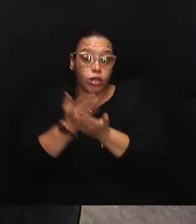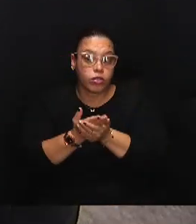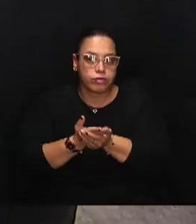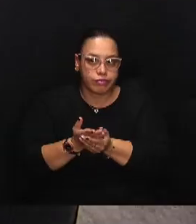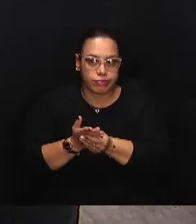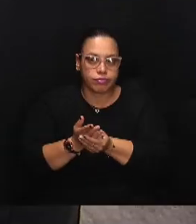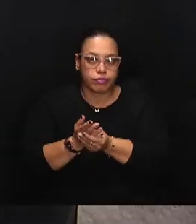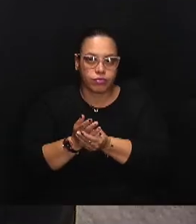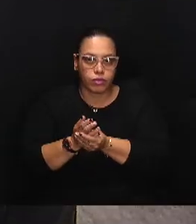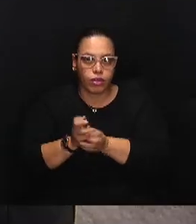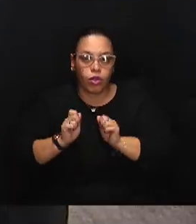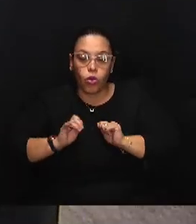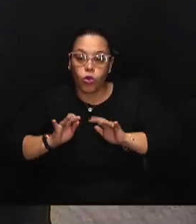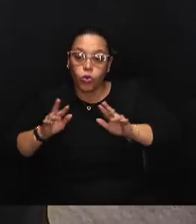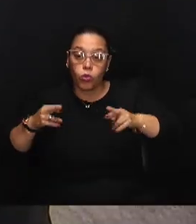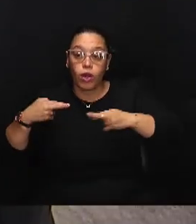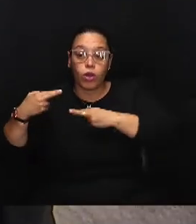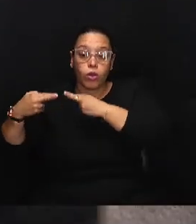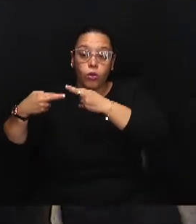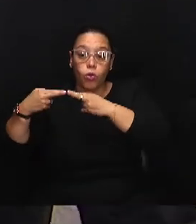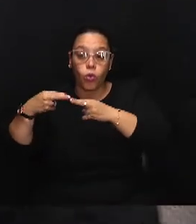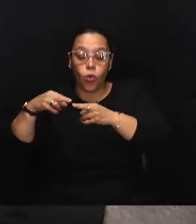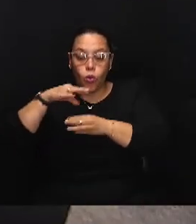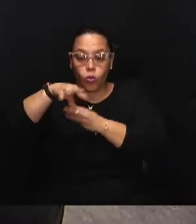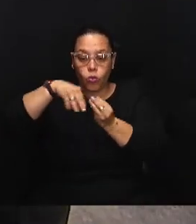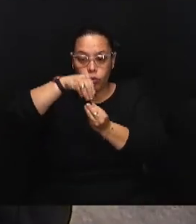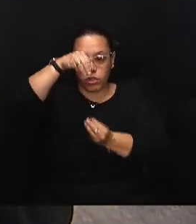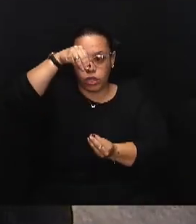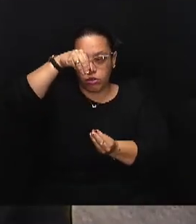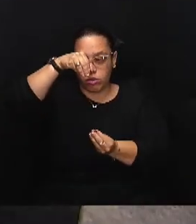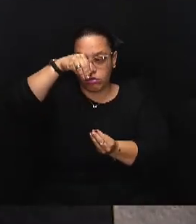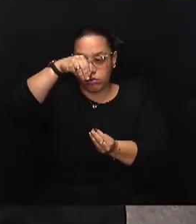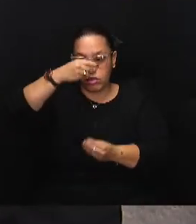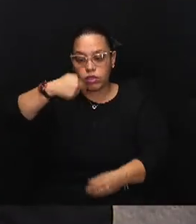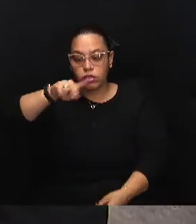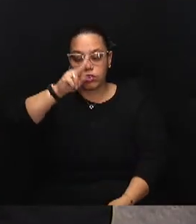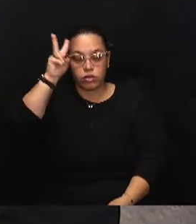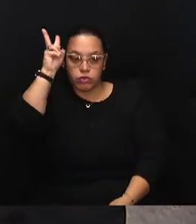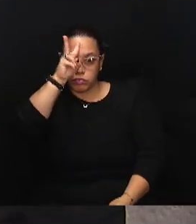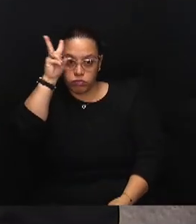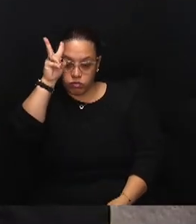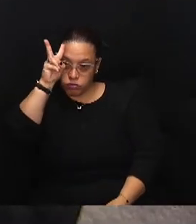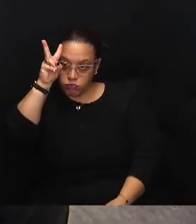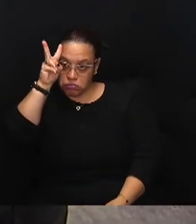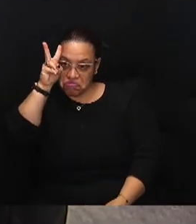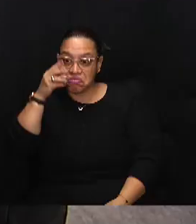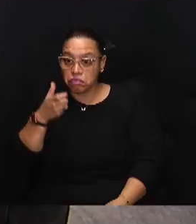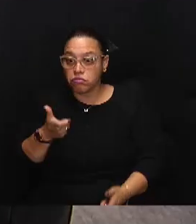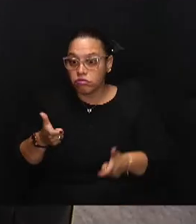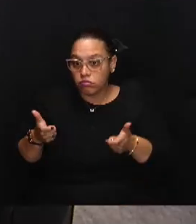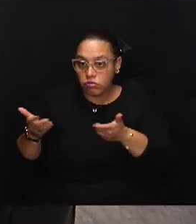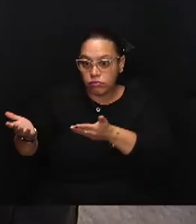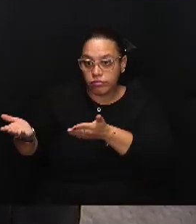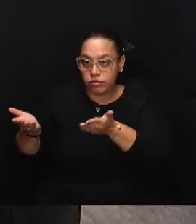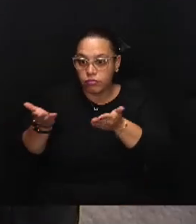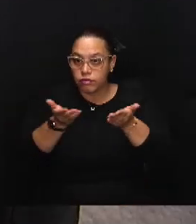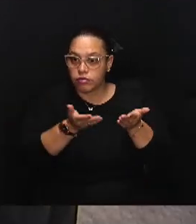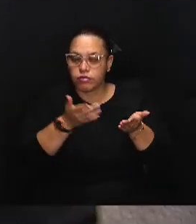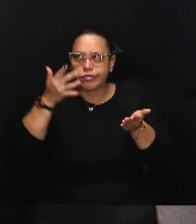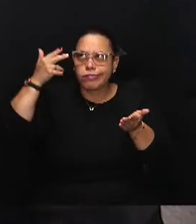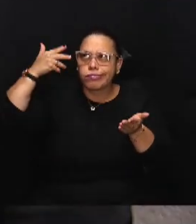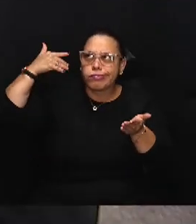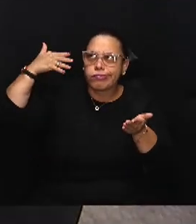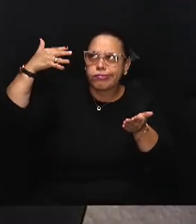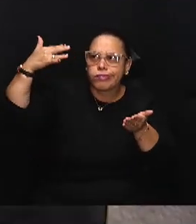mesmo em dimensões religiosas ou espirituais, essas histórias têm uma capacidade muito grande de trazer a reboque